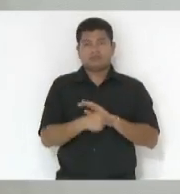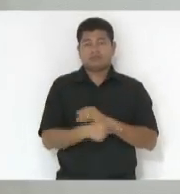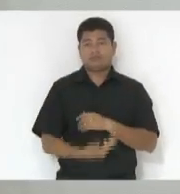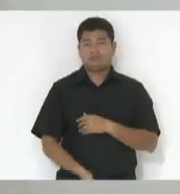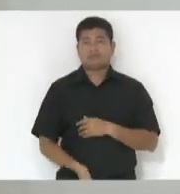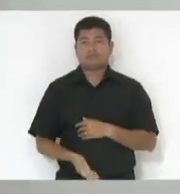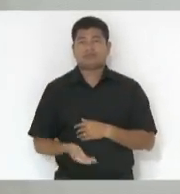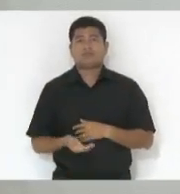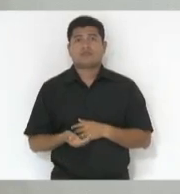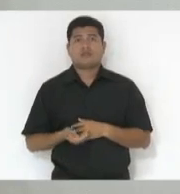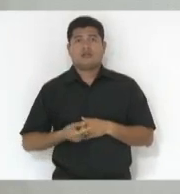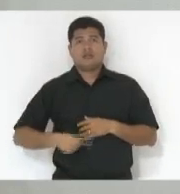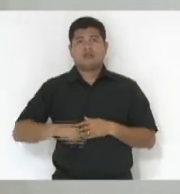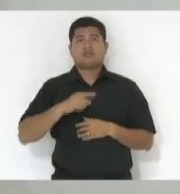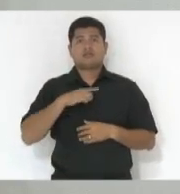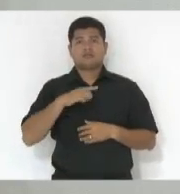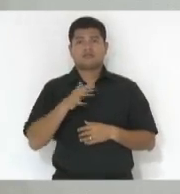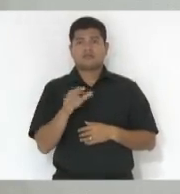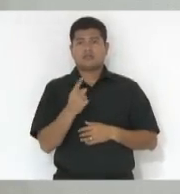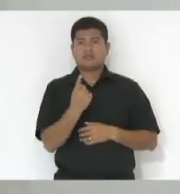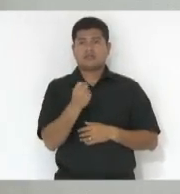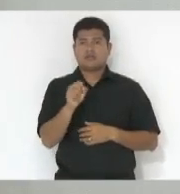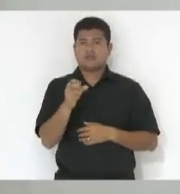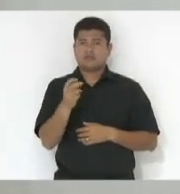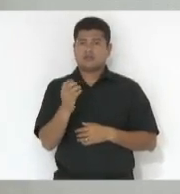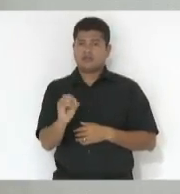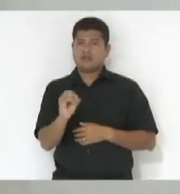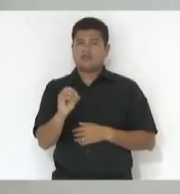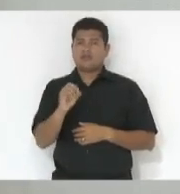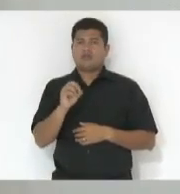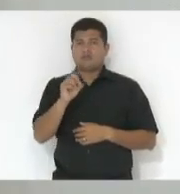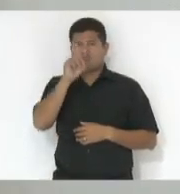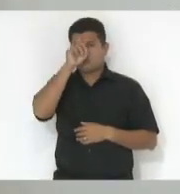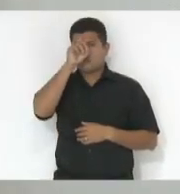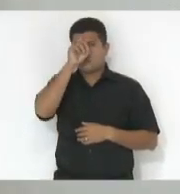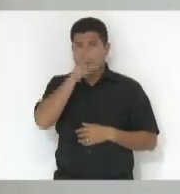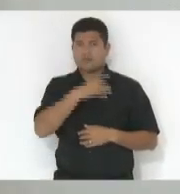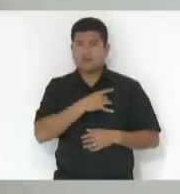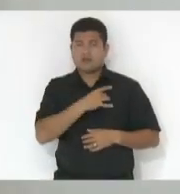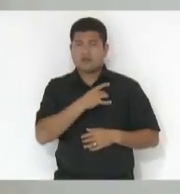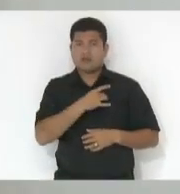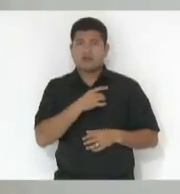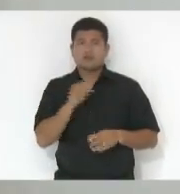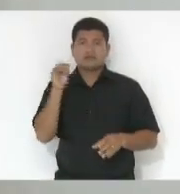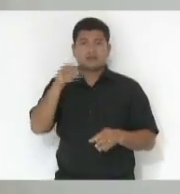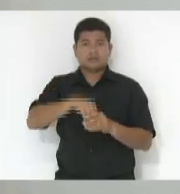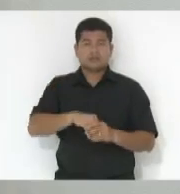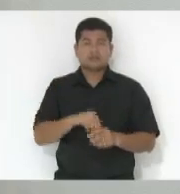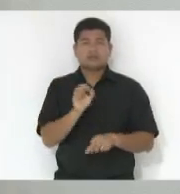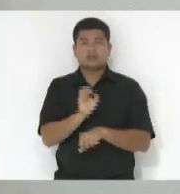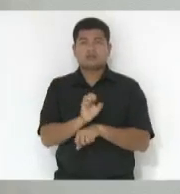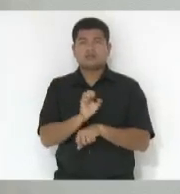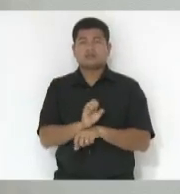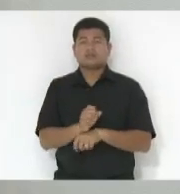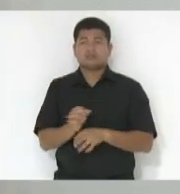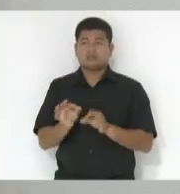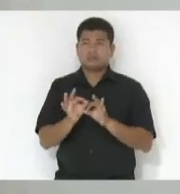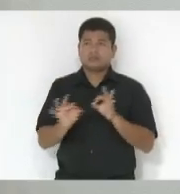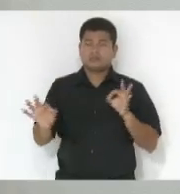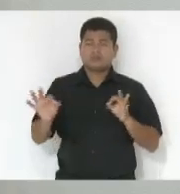Nós temos mais de 180 hospitais filantrópicos em nosso Estado. E quem é do interior, como